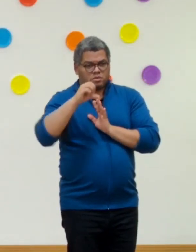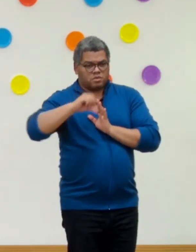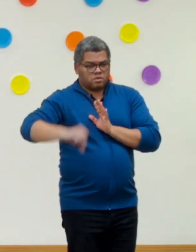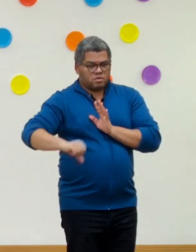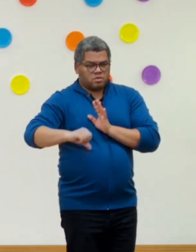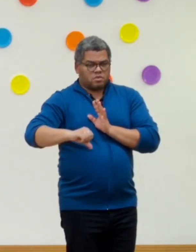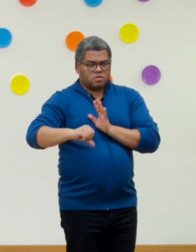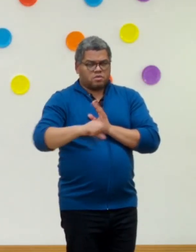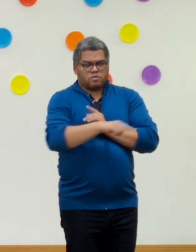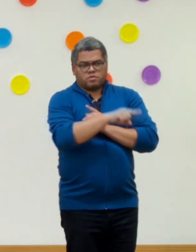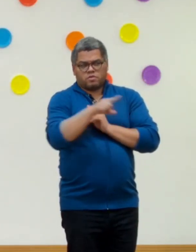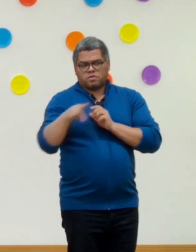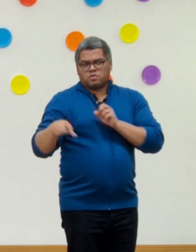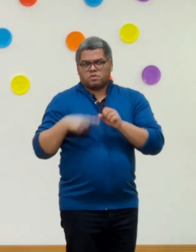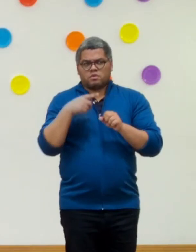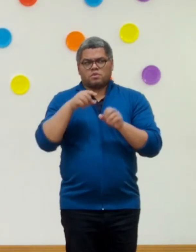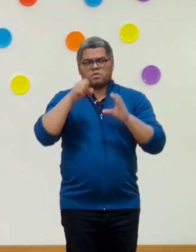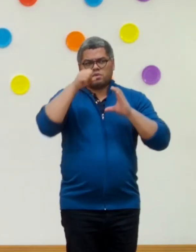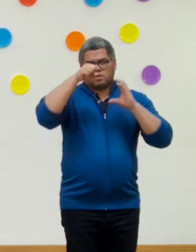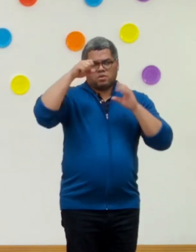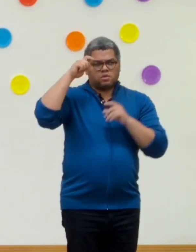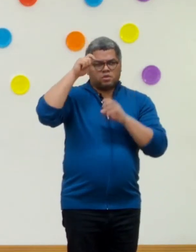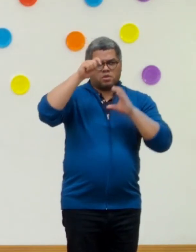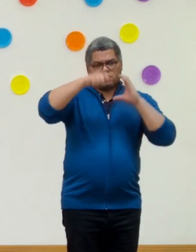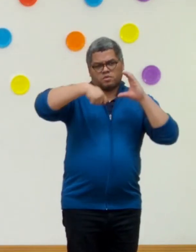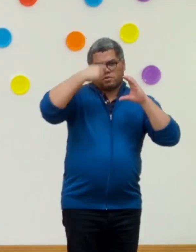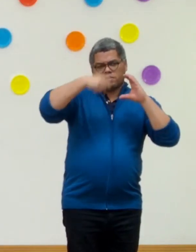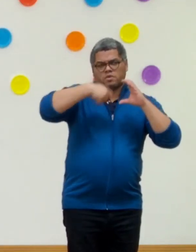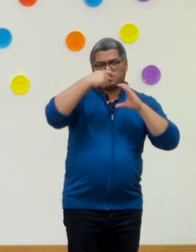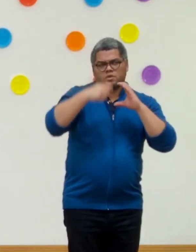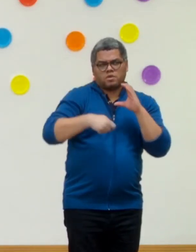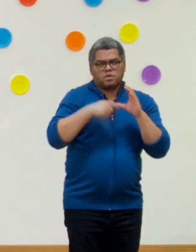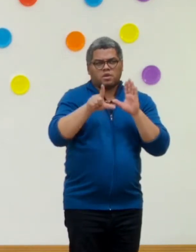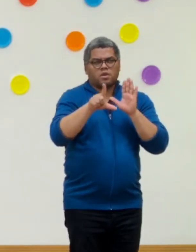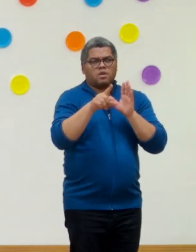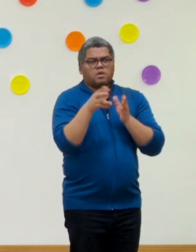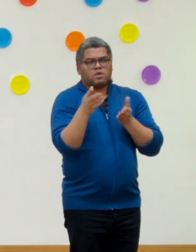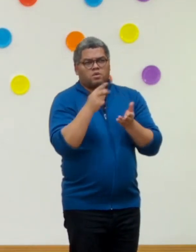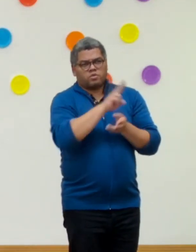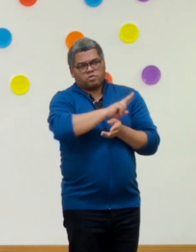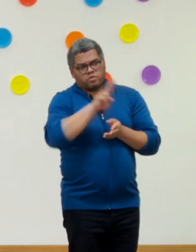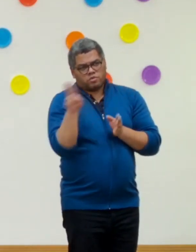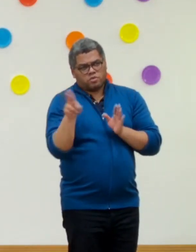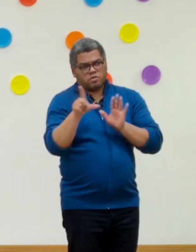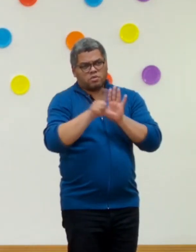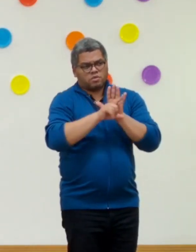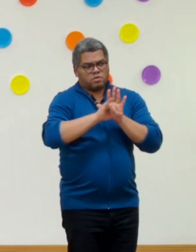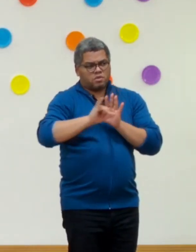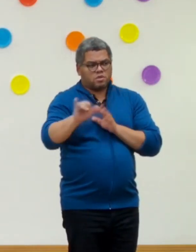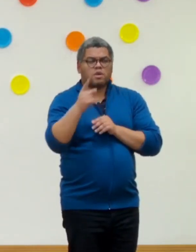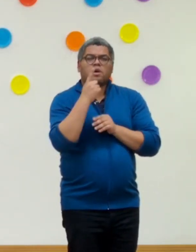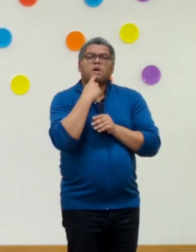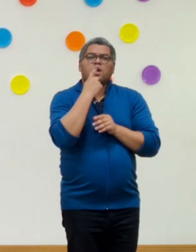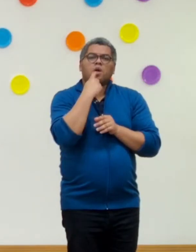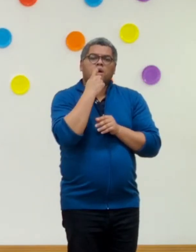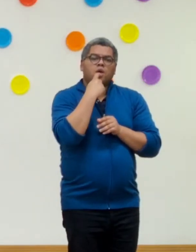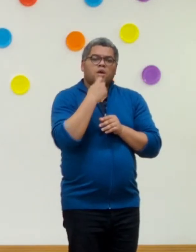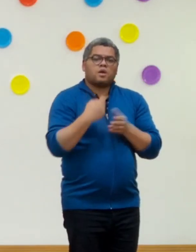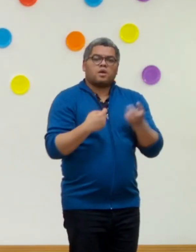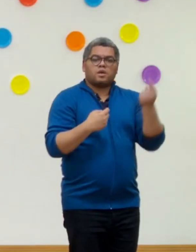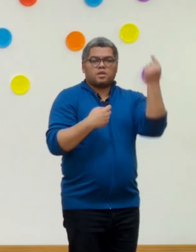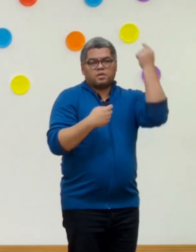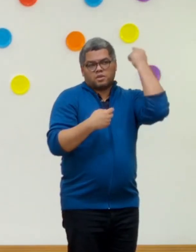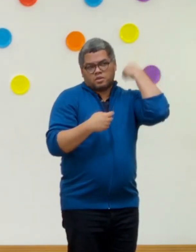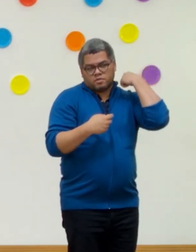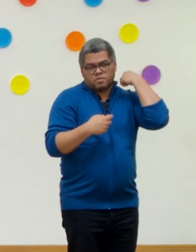Escarlate. Era um livro que virou filme. E os adúlteros, naquele tempo, no período colonial americano,